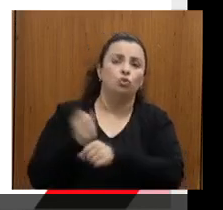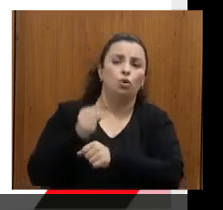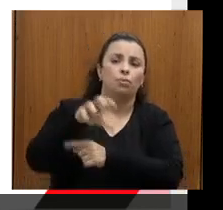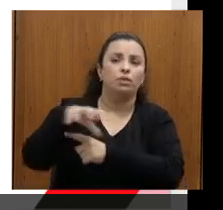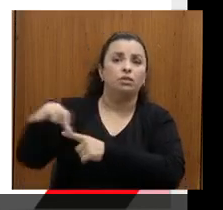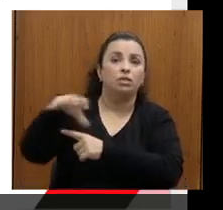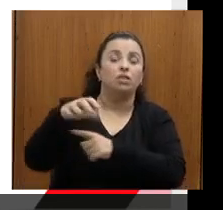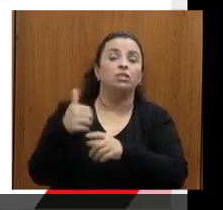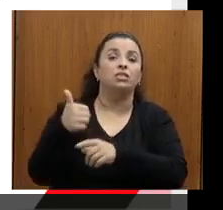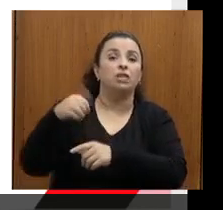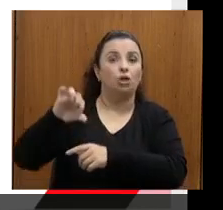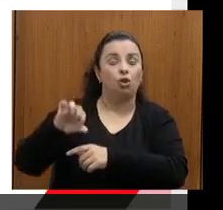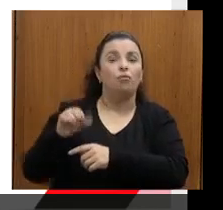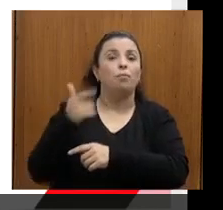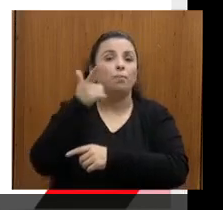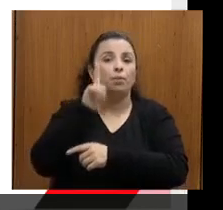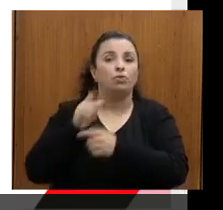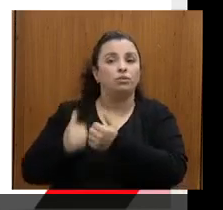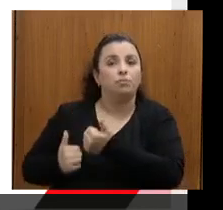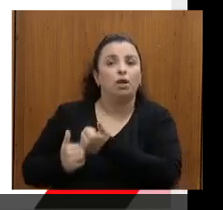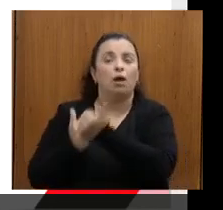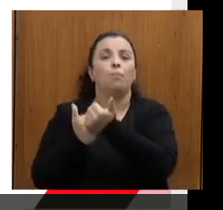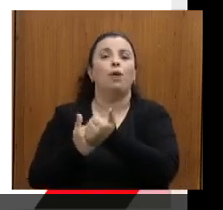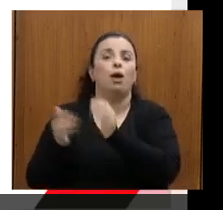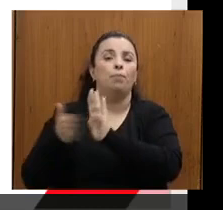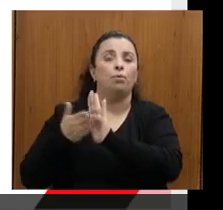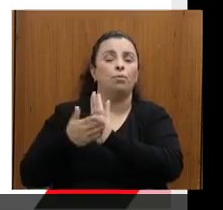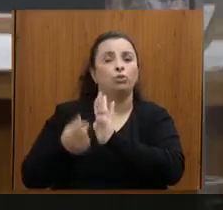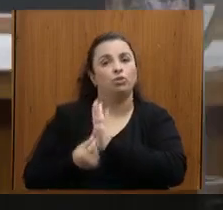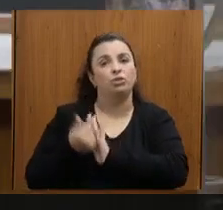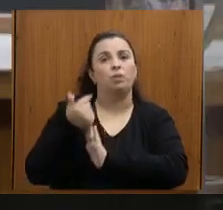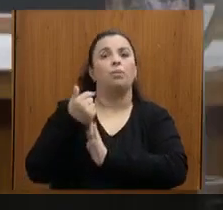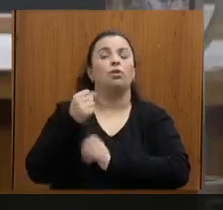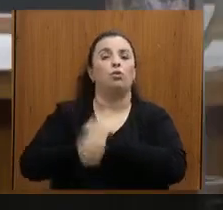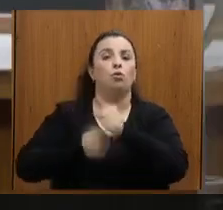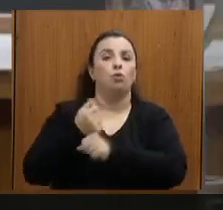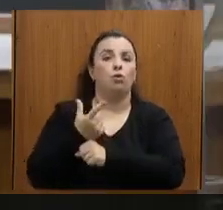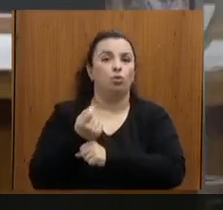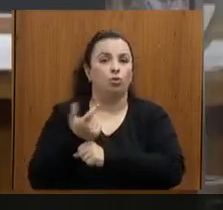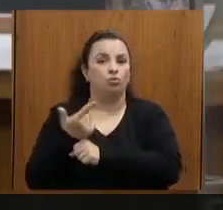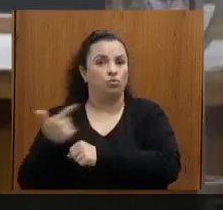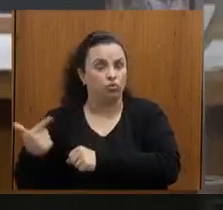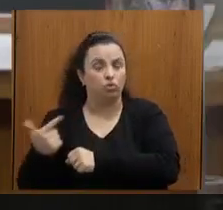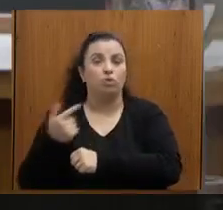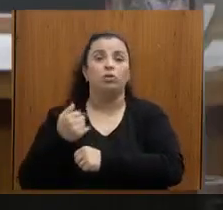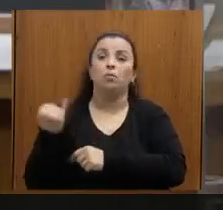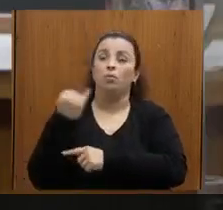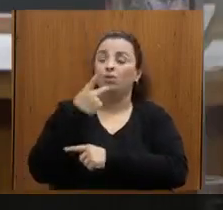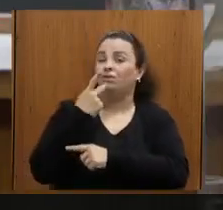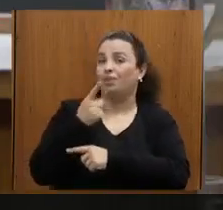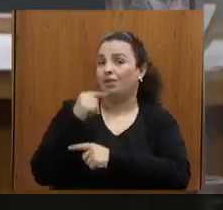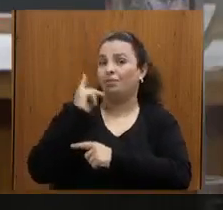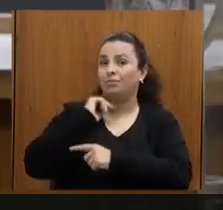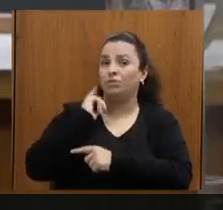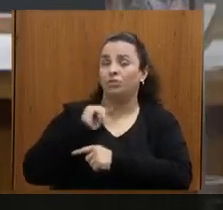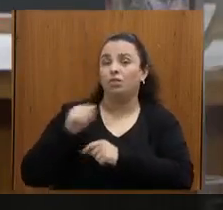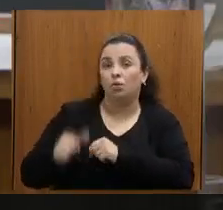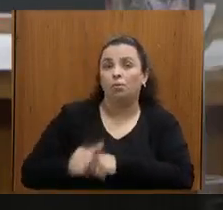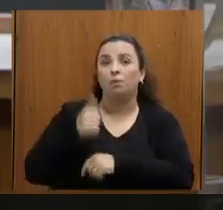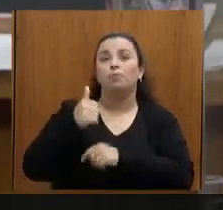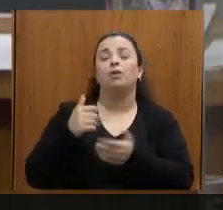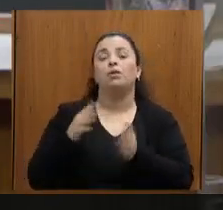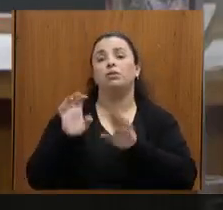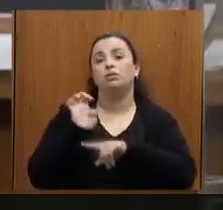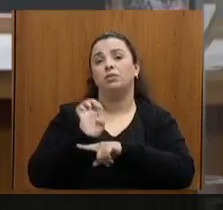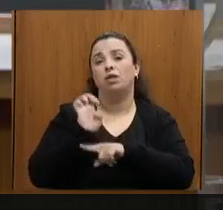subsidiar a elaboração da proposta orçamentária de 2022. É importante evidenciar que Minas foi o primeiro Estado a conseguir